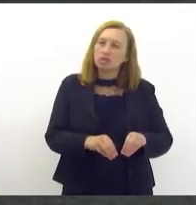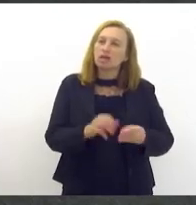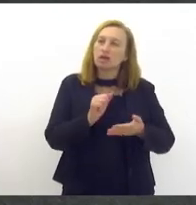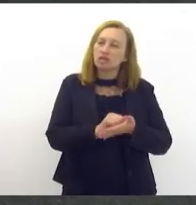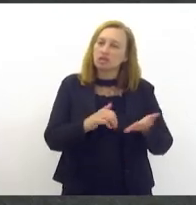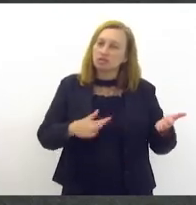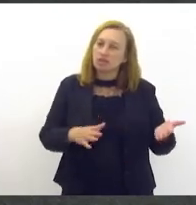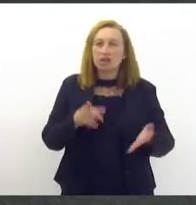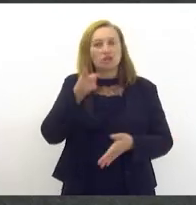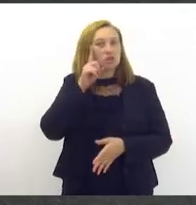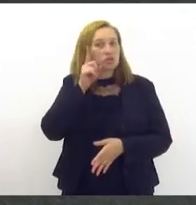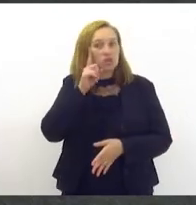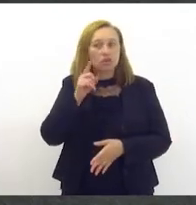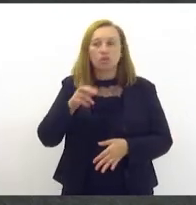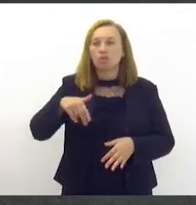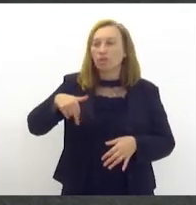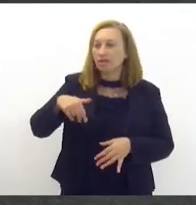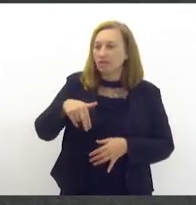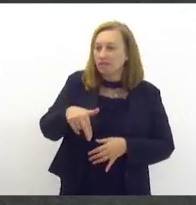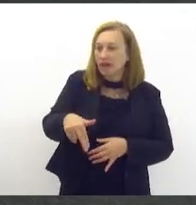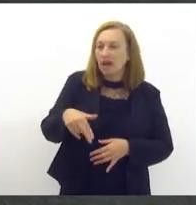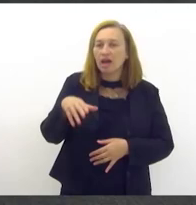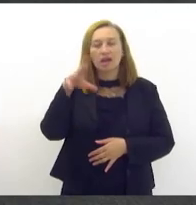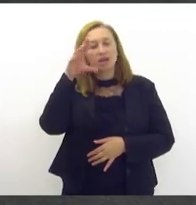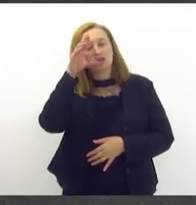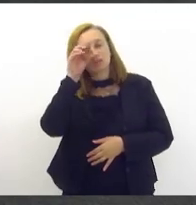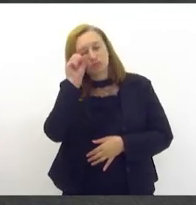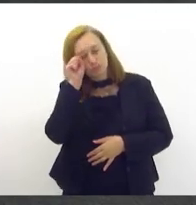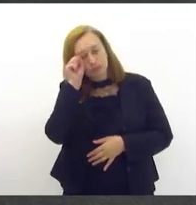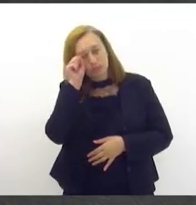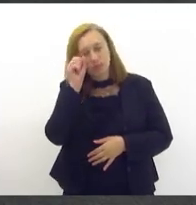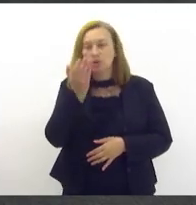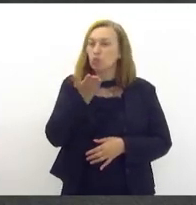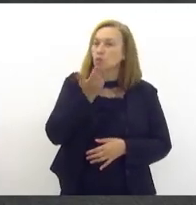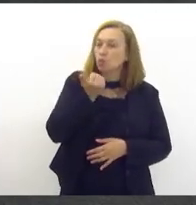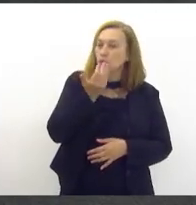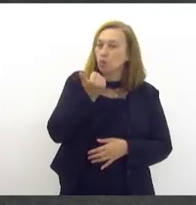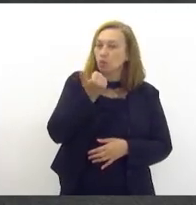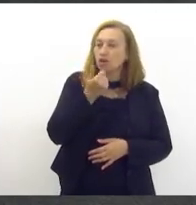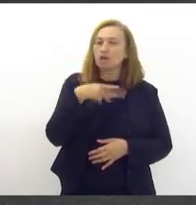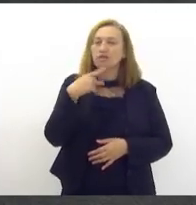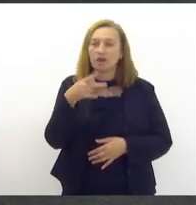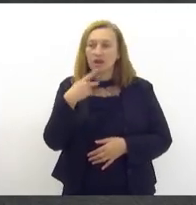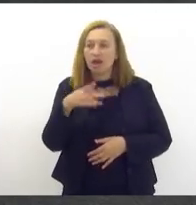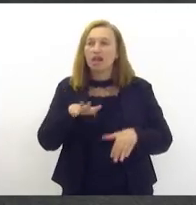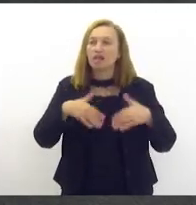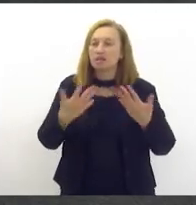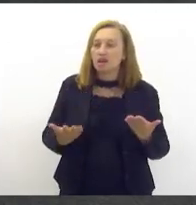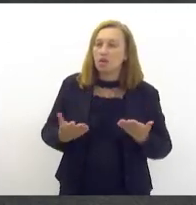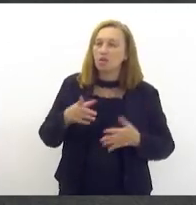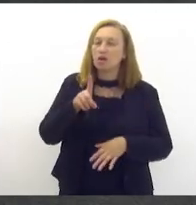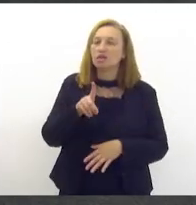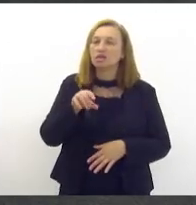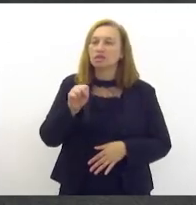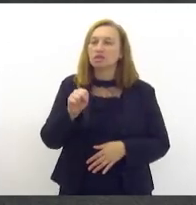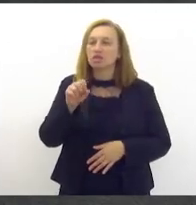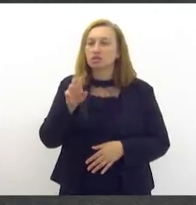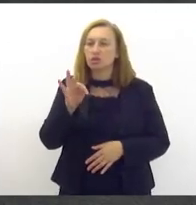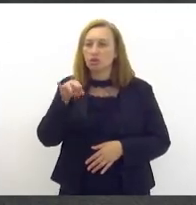atividades cotidianas, como caminhar, dormir, comer e falar. Então, a distonia, ela causa